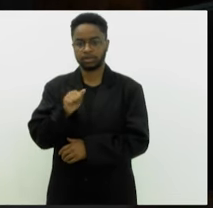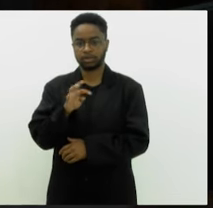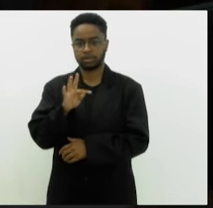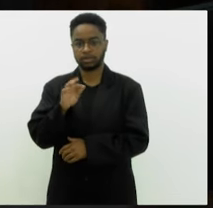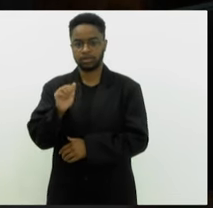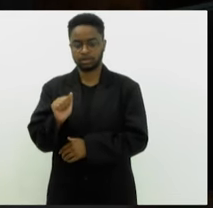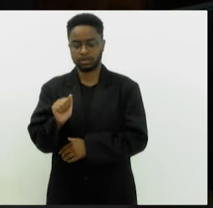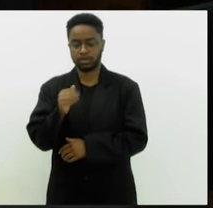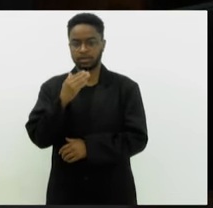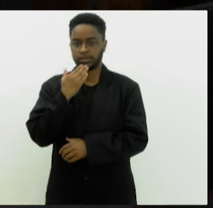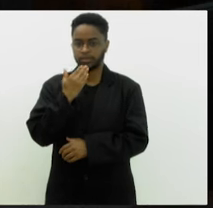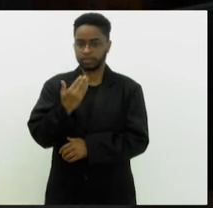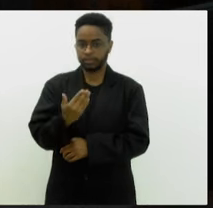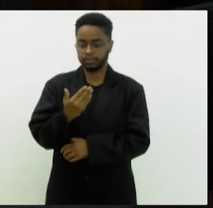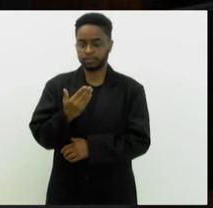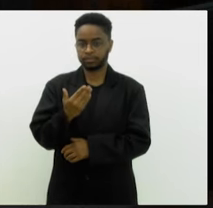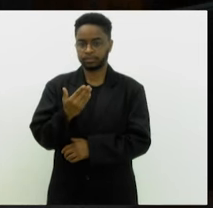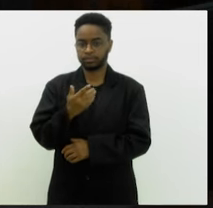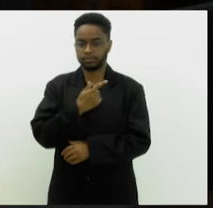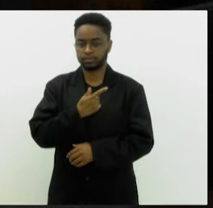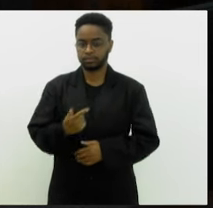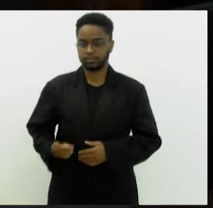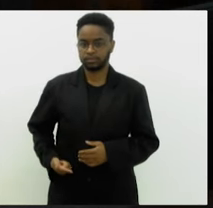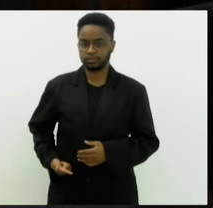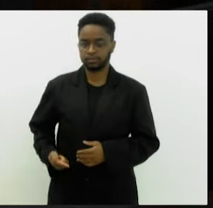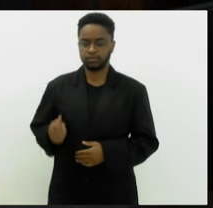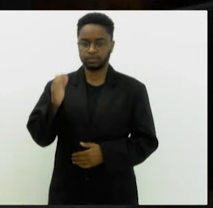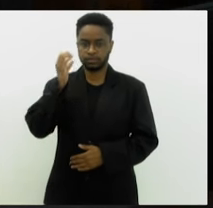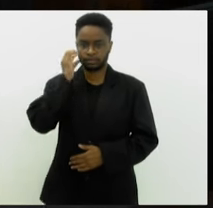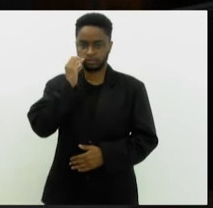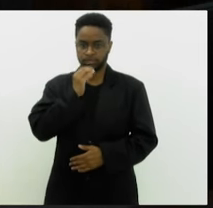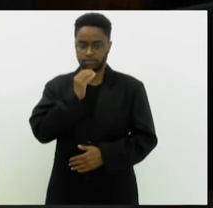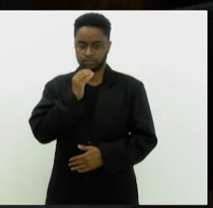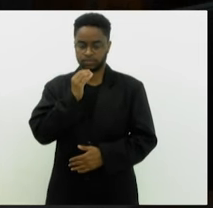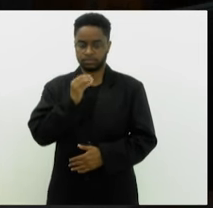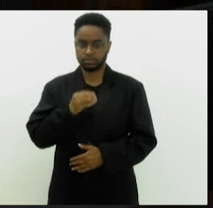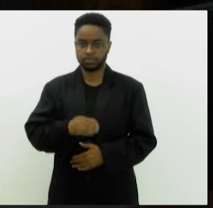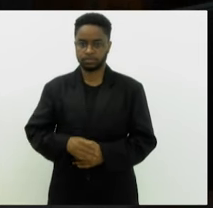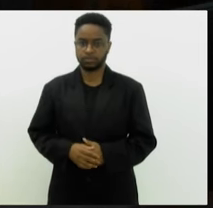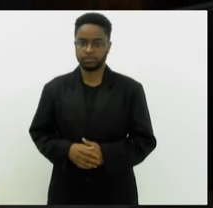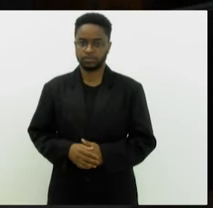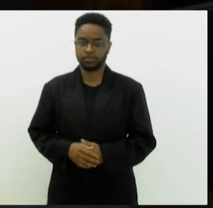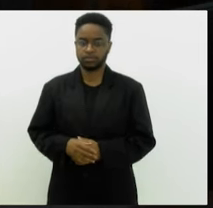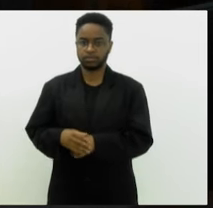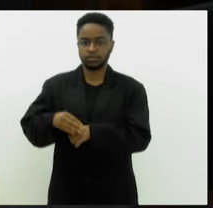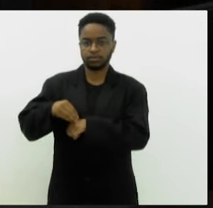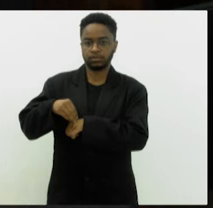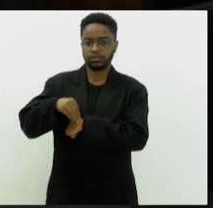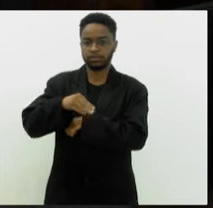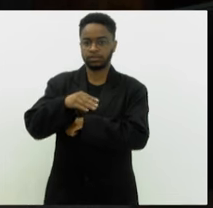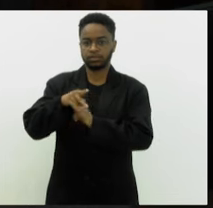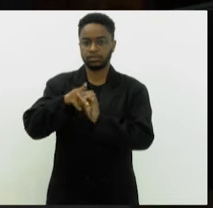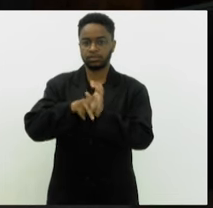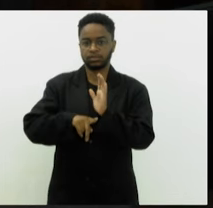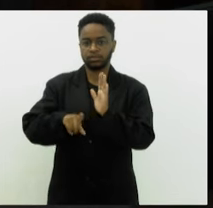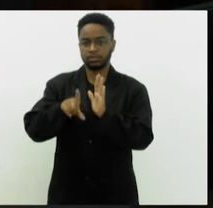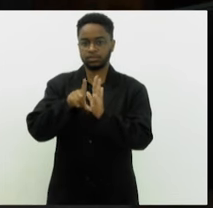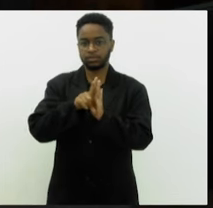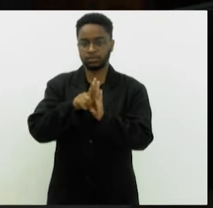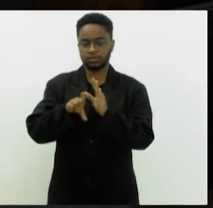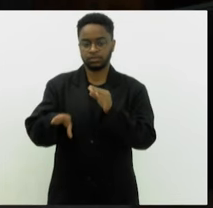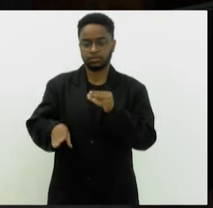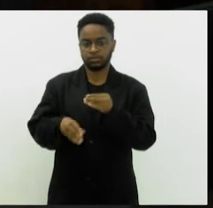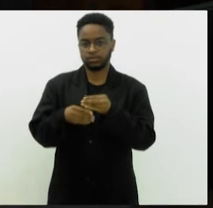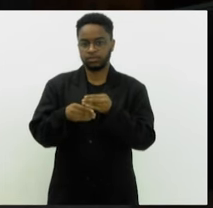que solicita ao excelentíssimo senhor governador do Estado do Rio de Janeiro o envio de um projeto de lei